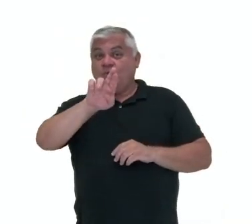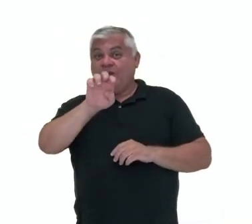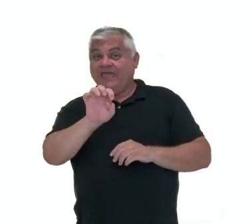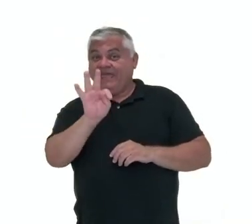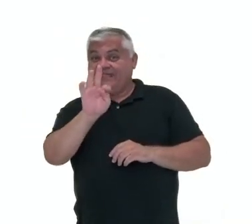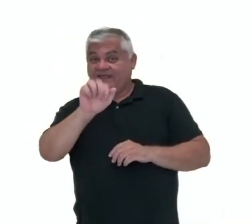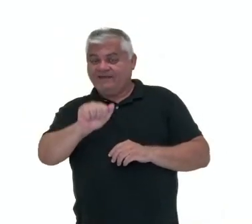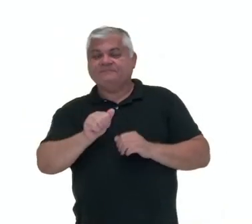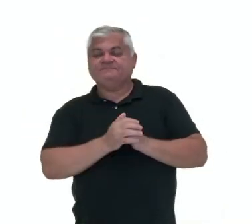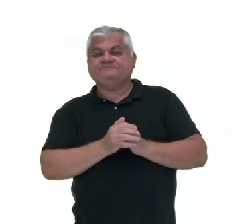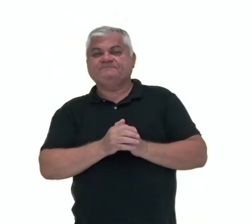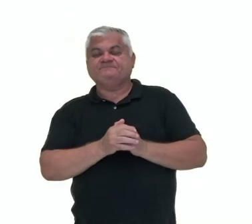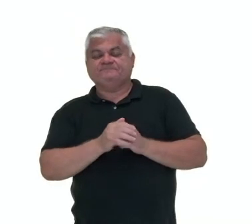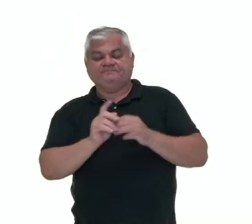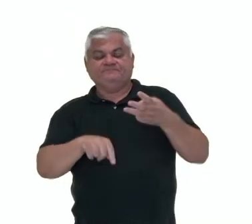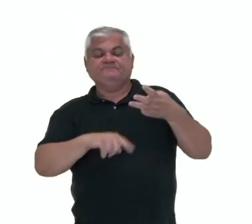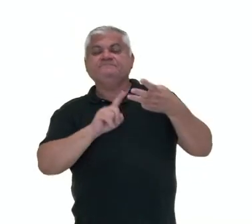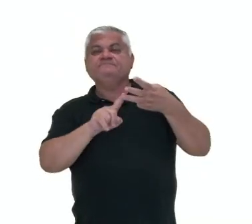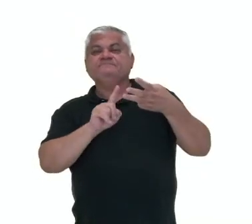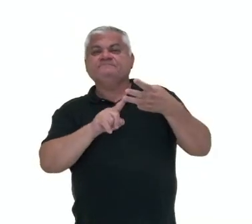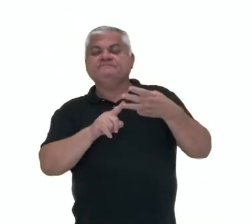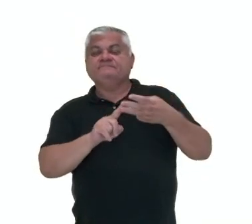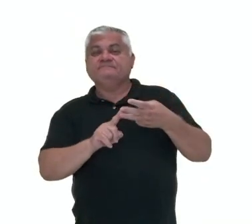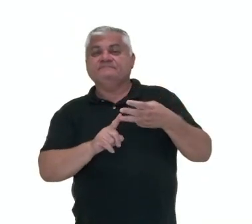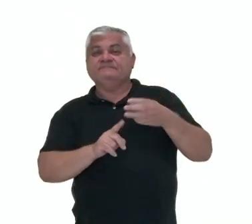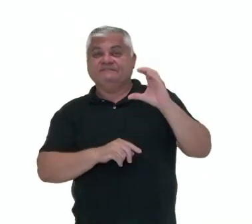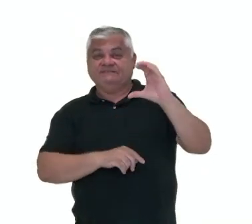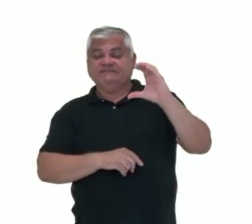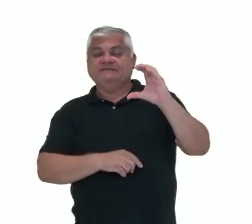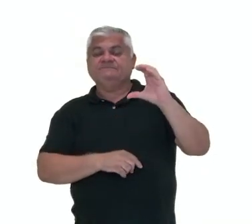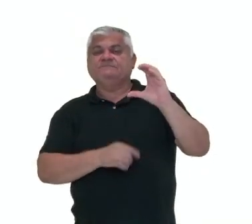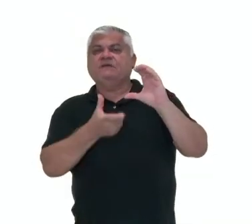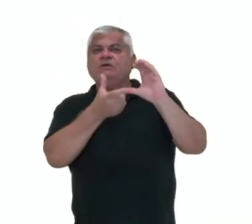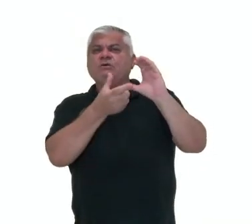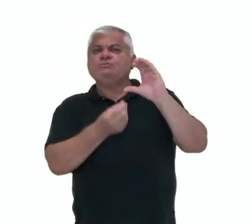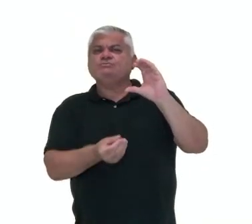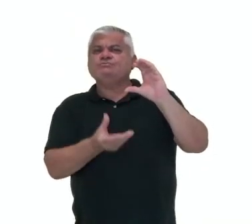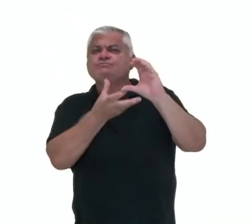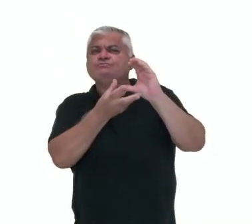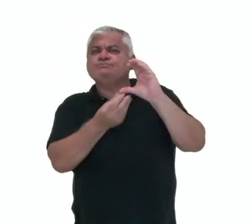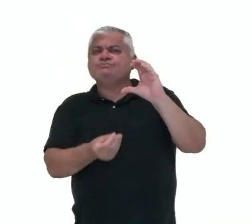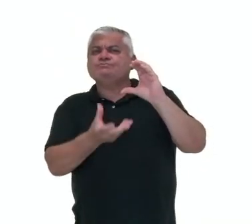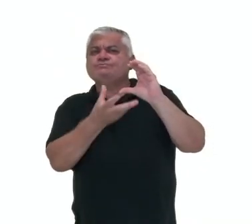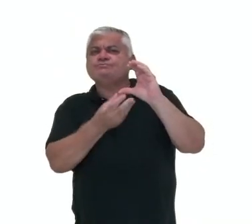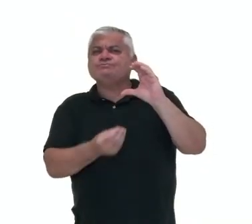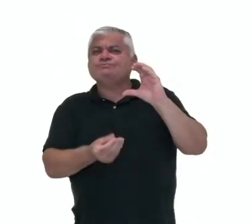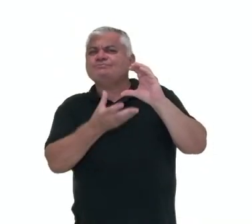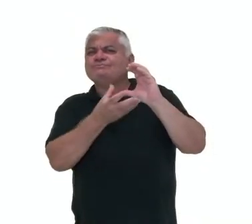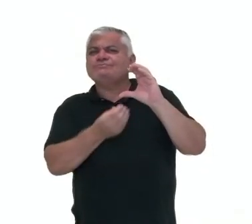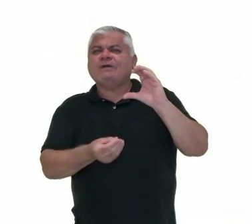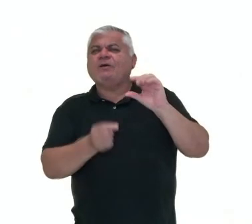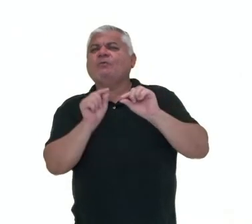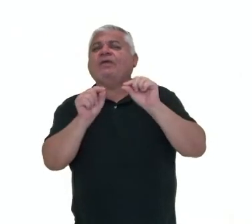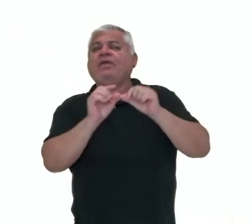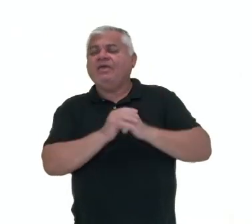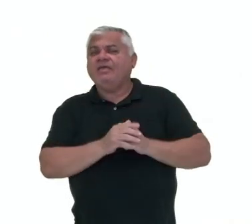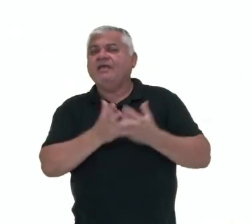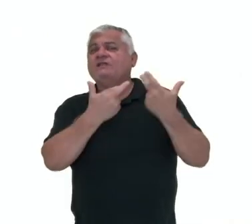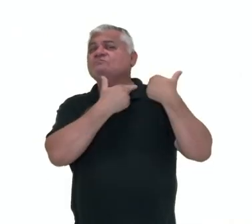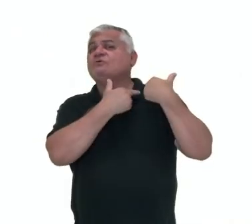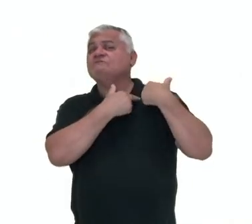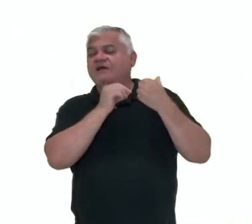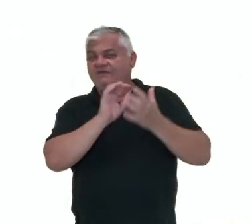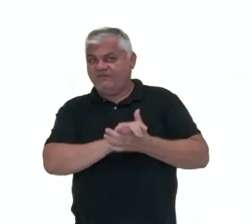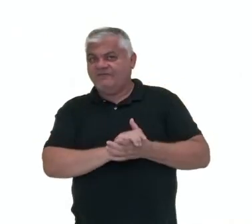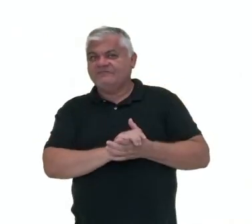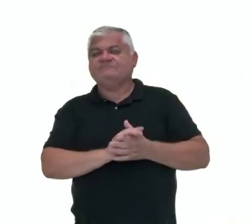uretra. Responsável por filtrar as impurezas do sangue e os resíduos tóxicos. Quem são?